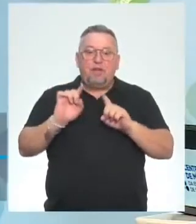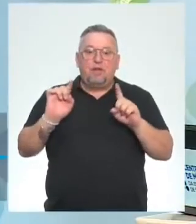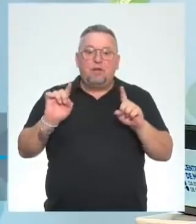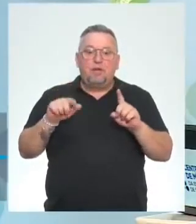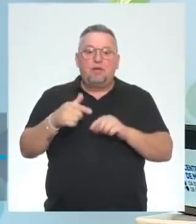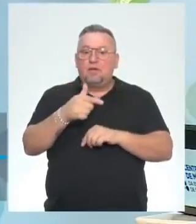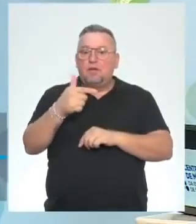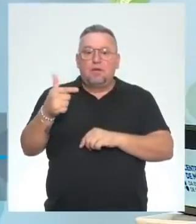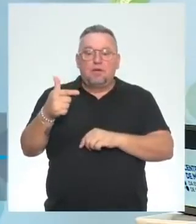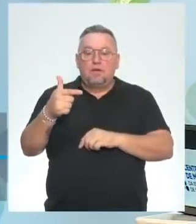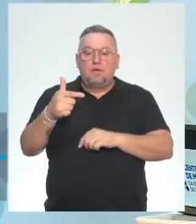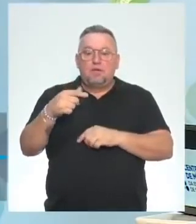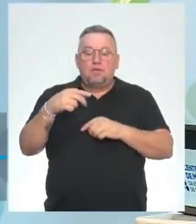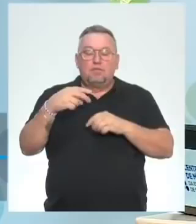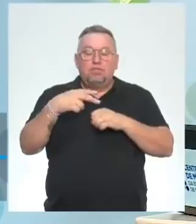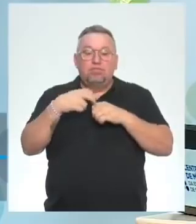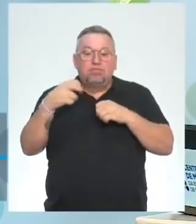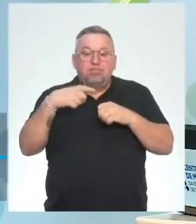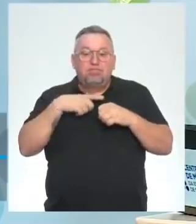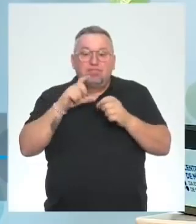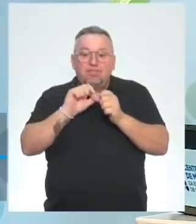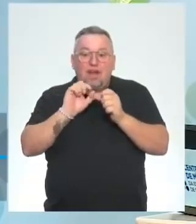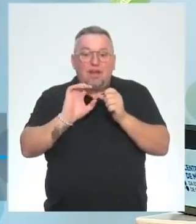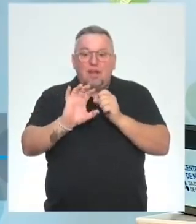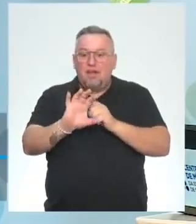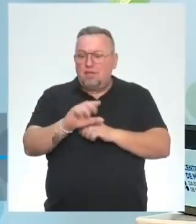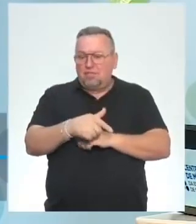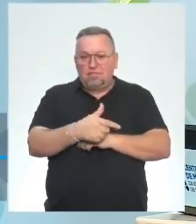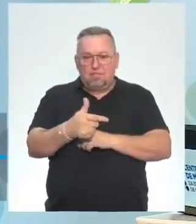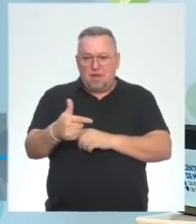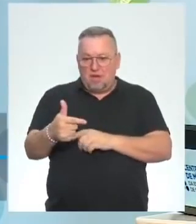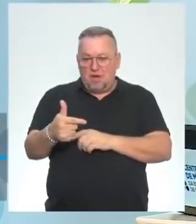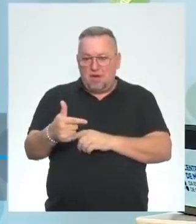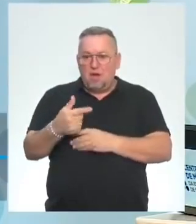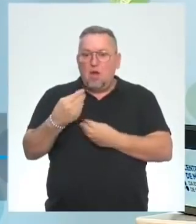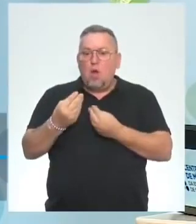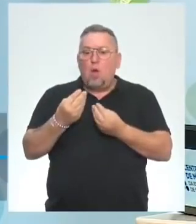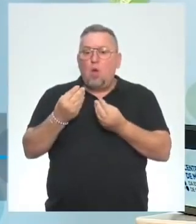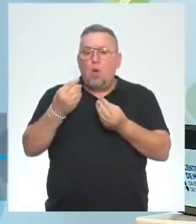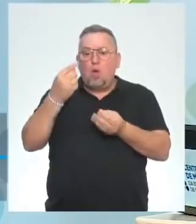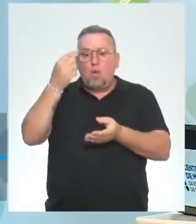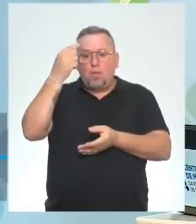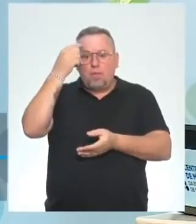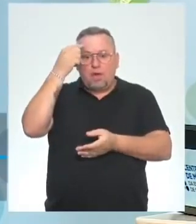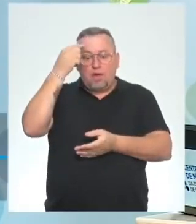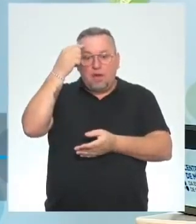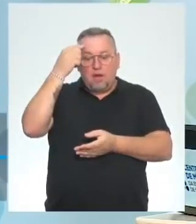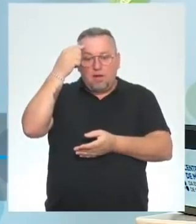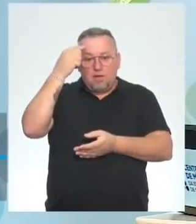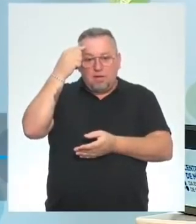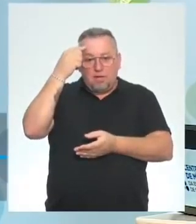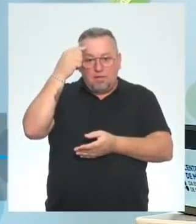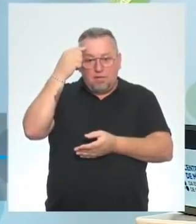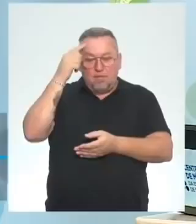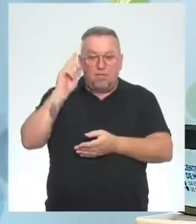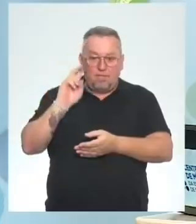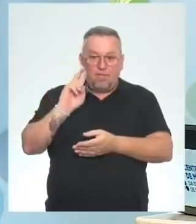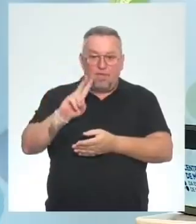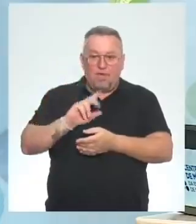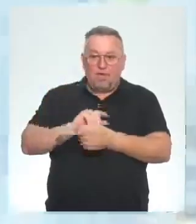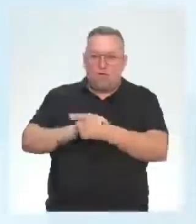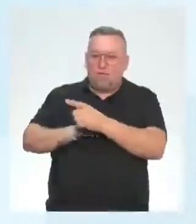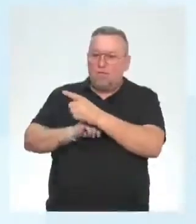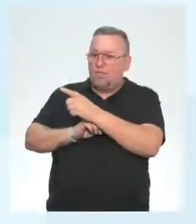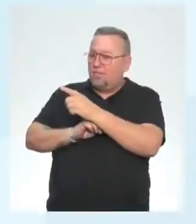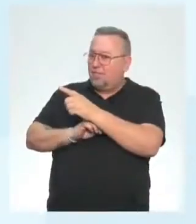não tem ali uma forma, olha, faça desse modelo. Como que eu pensei? eu pensei da seguinte forma, ó, na telinha de vocês